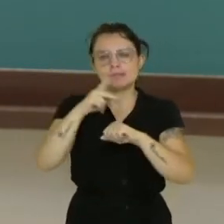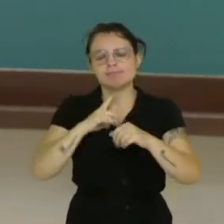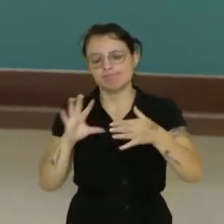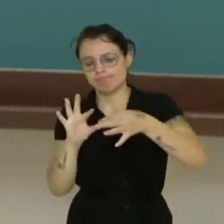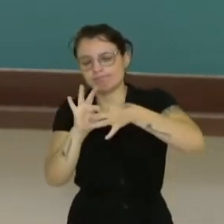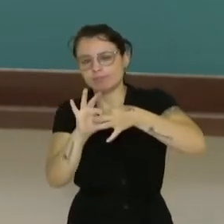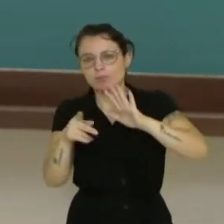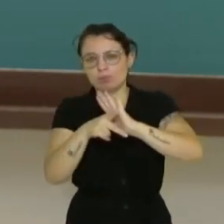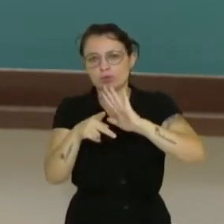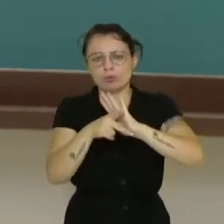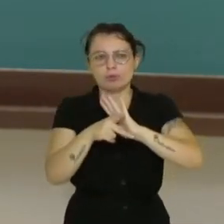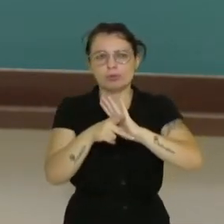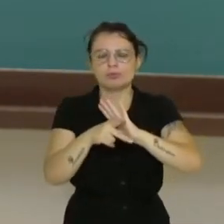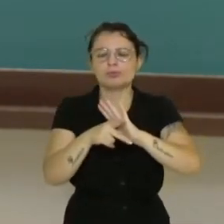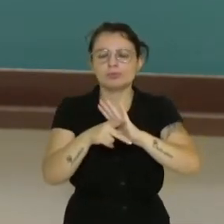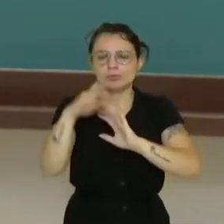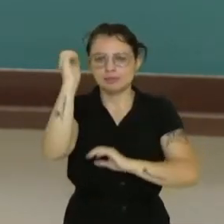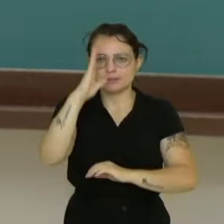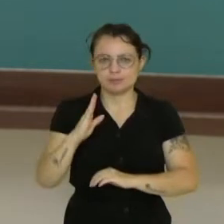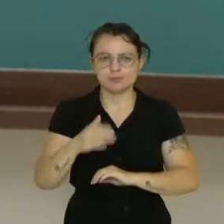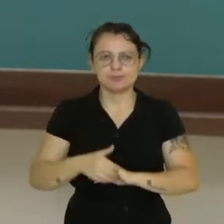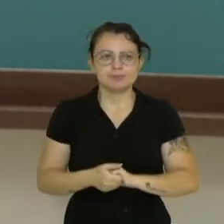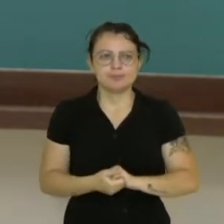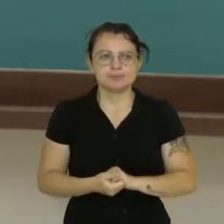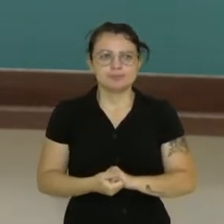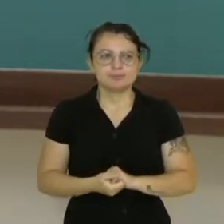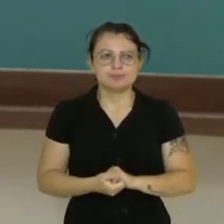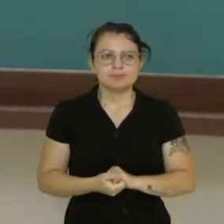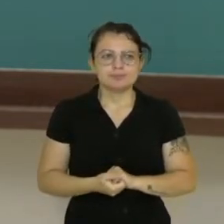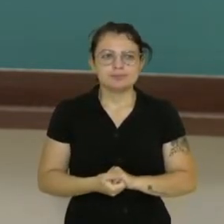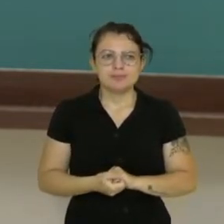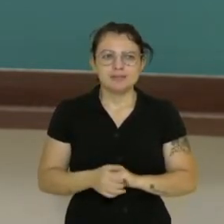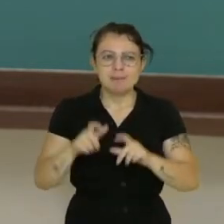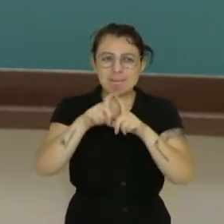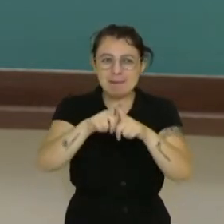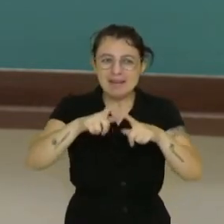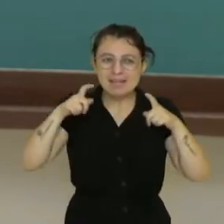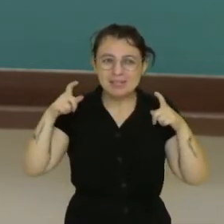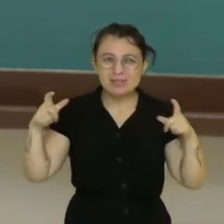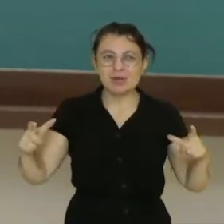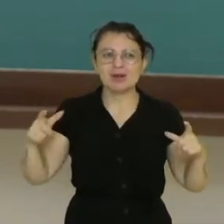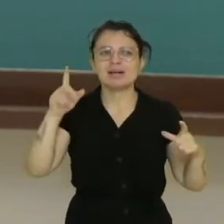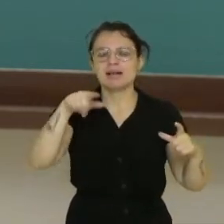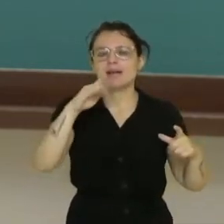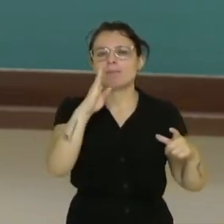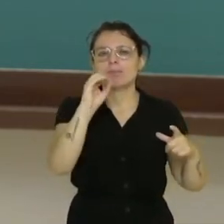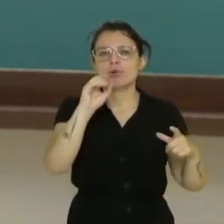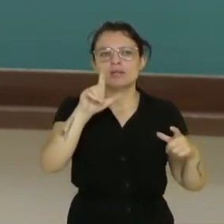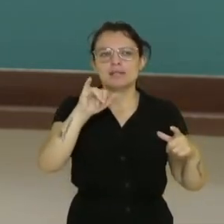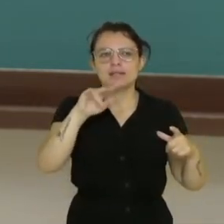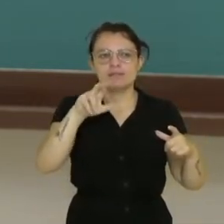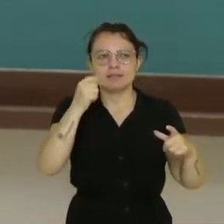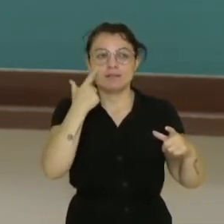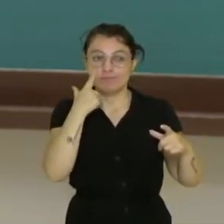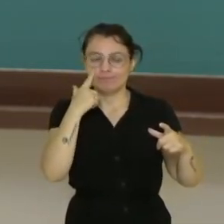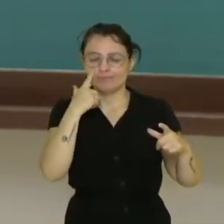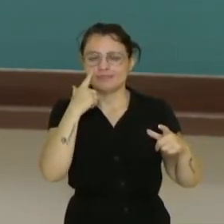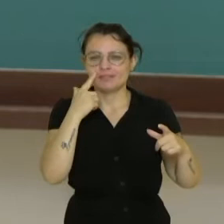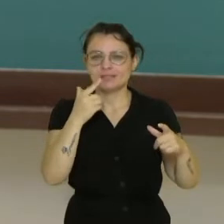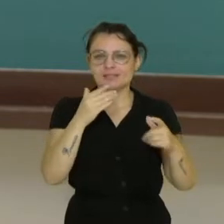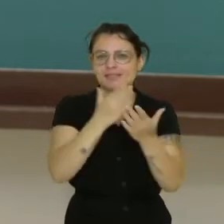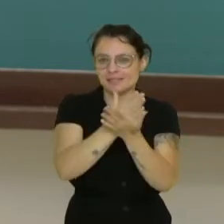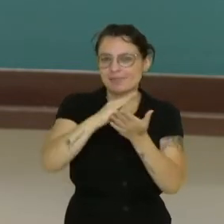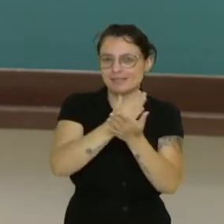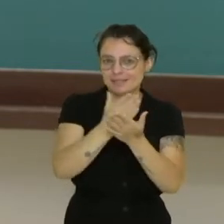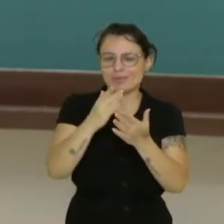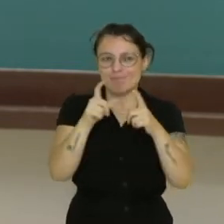fronteira com o nosso. A maior fronteira do Brasil é com a Bolívia, beleza?